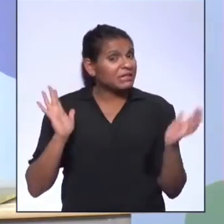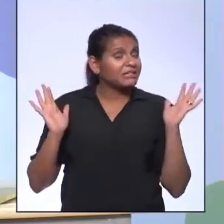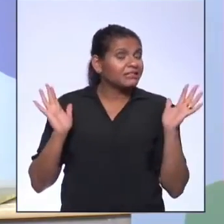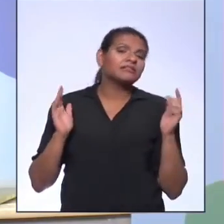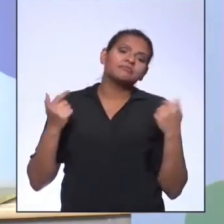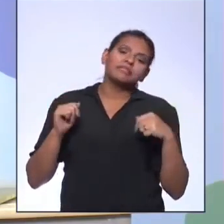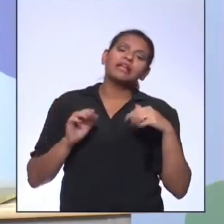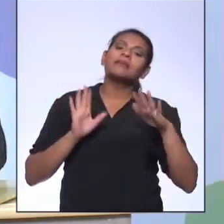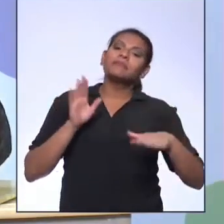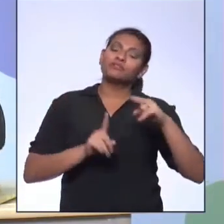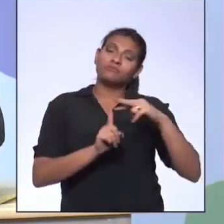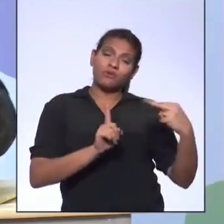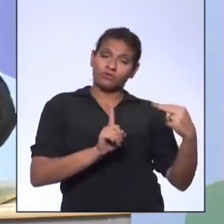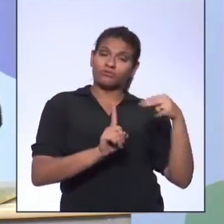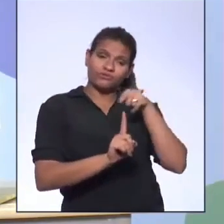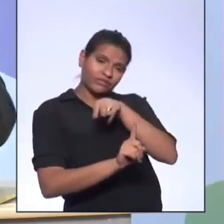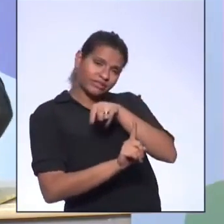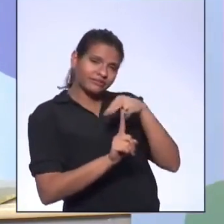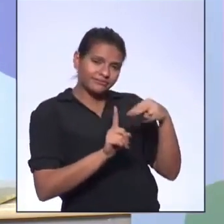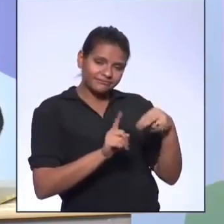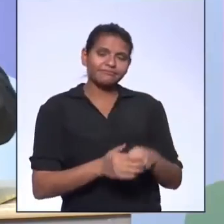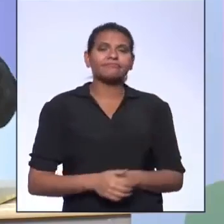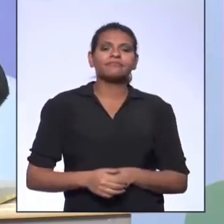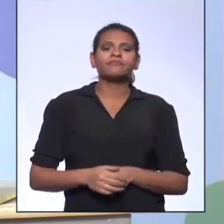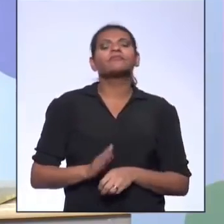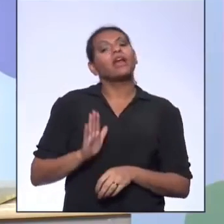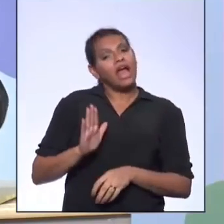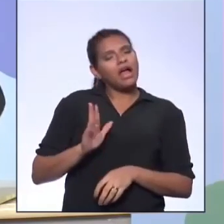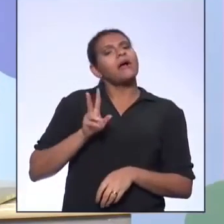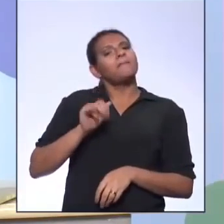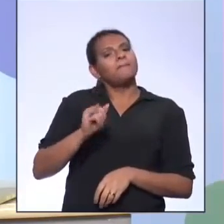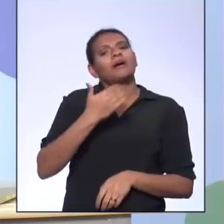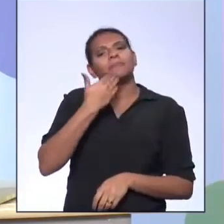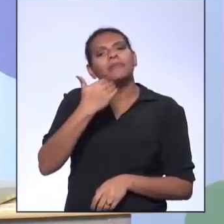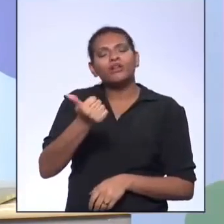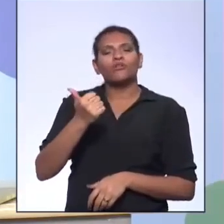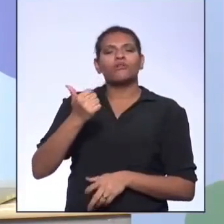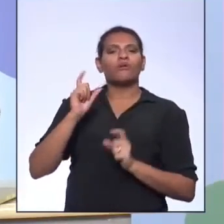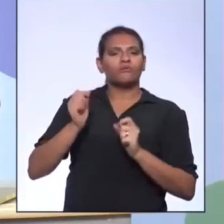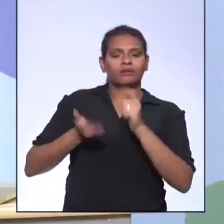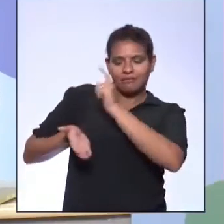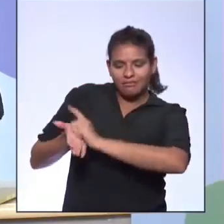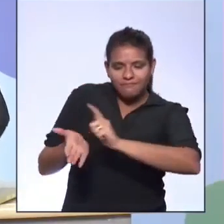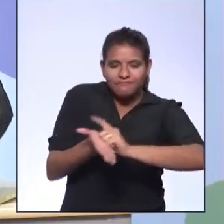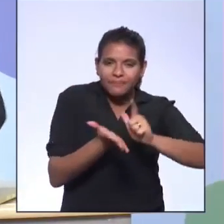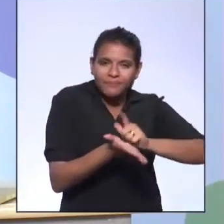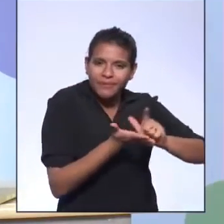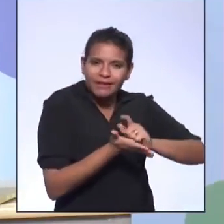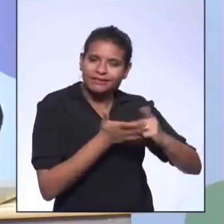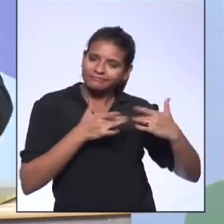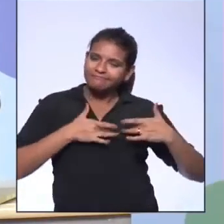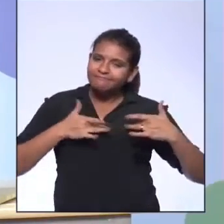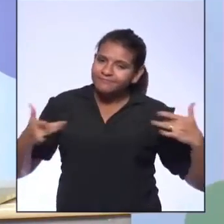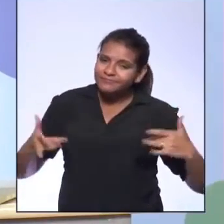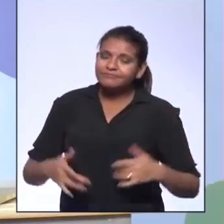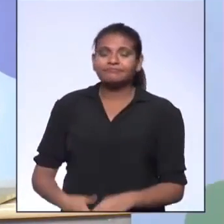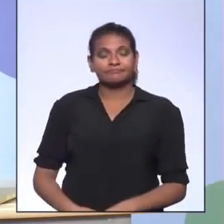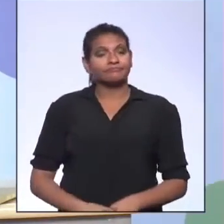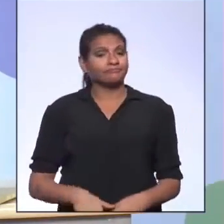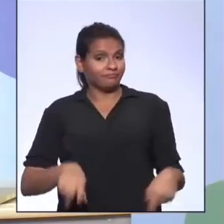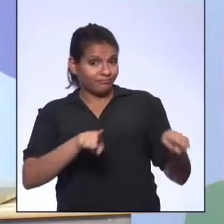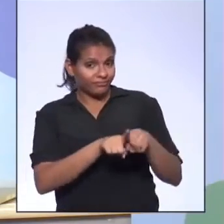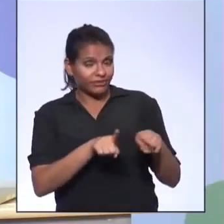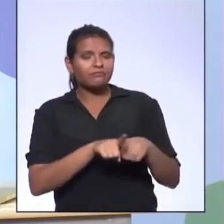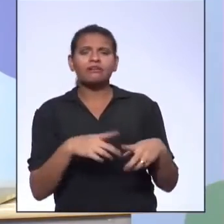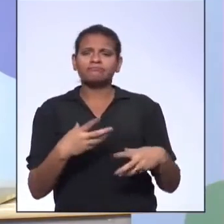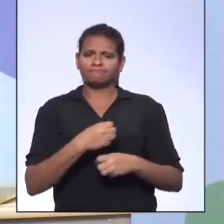esse ponto de vista. A Ana, um mundo mais ligado à higiene, proteção, solidariedade. Cleide, autocontrole, conhecimento